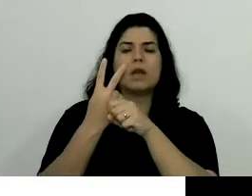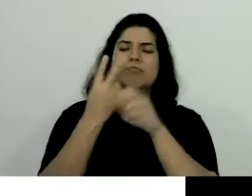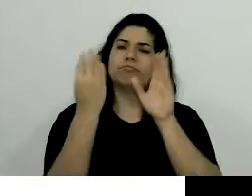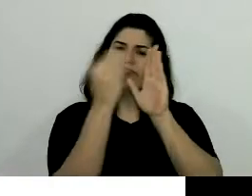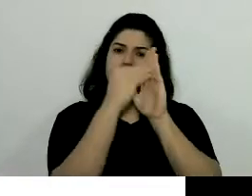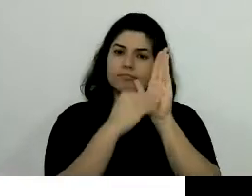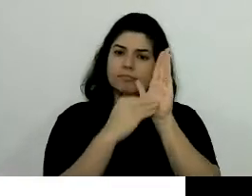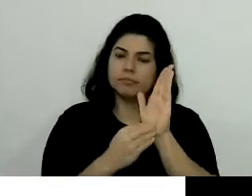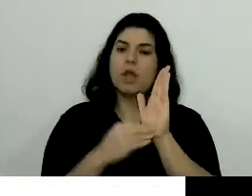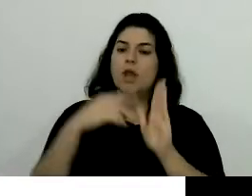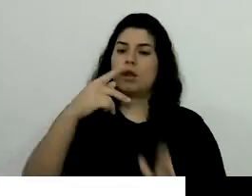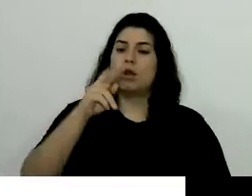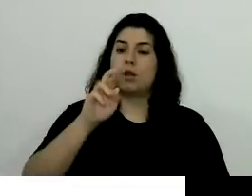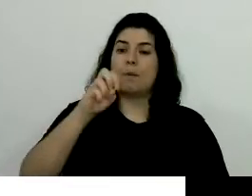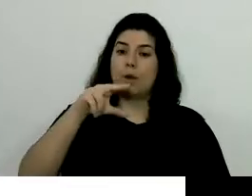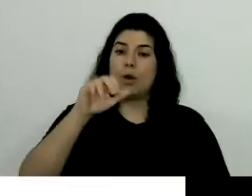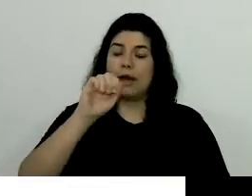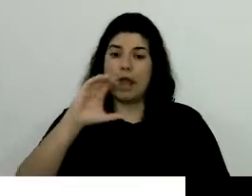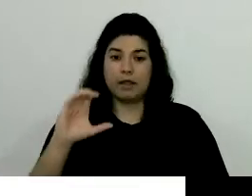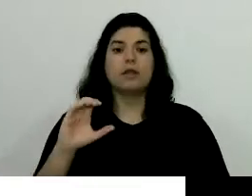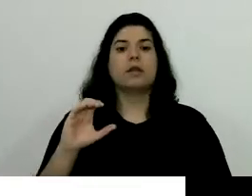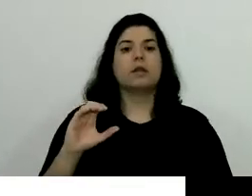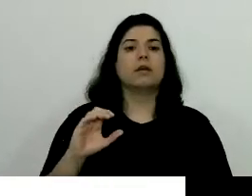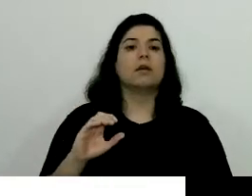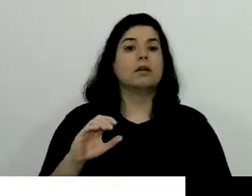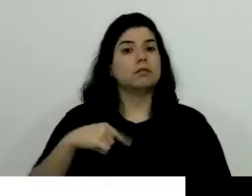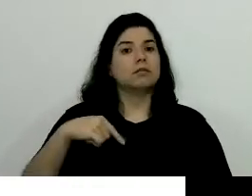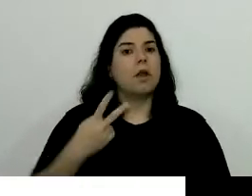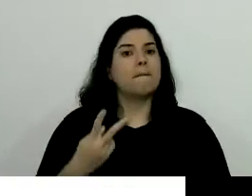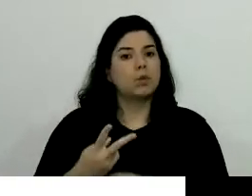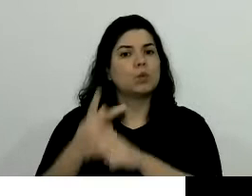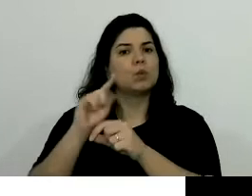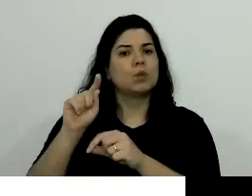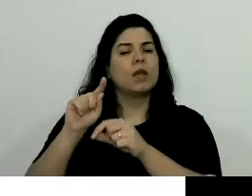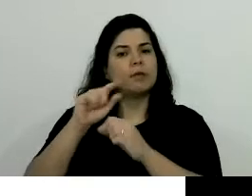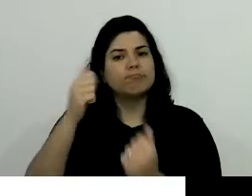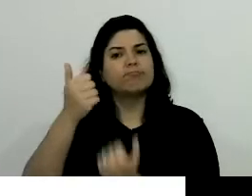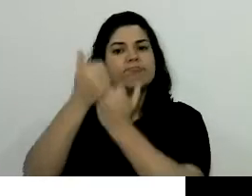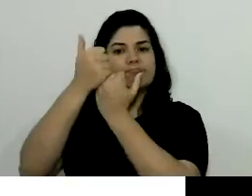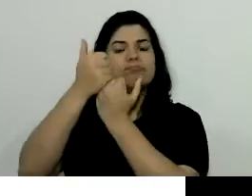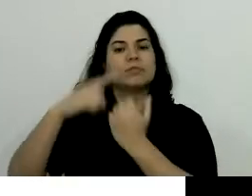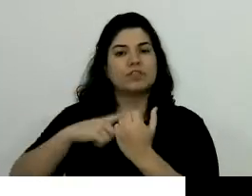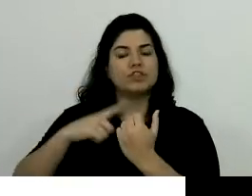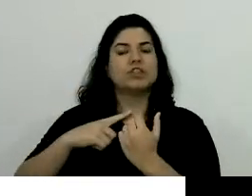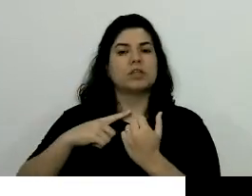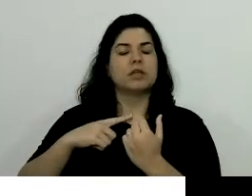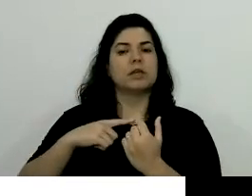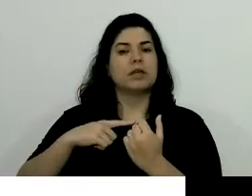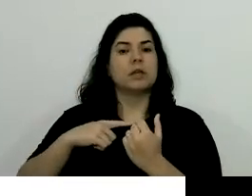cadastrado no PRONAC, na Lei Rouanet, e nós saímos em busca de um patrocinador, né? Que se concretiza